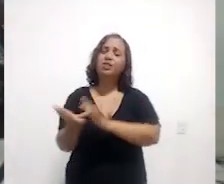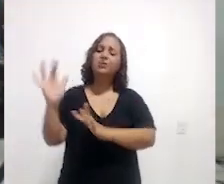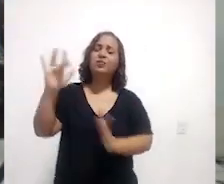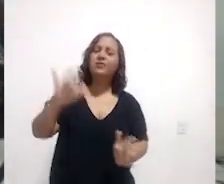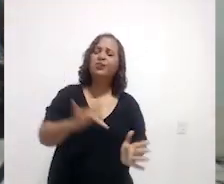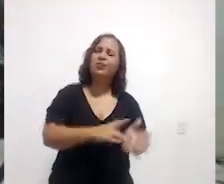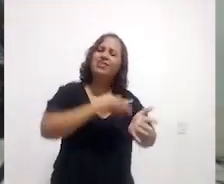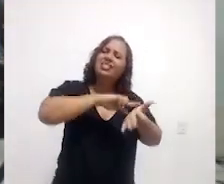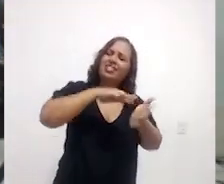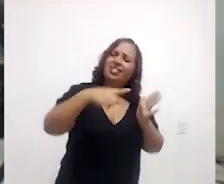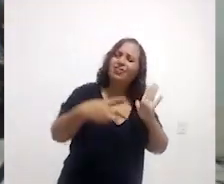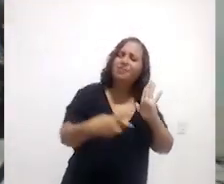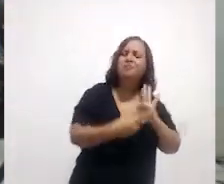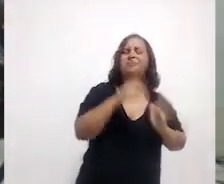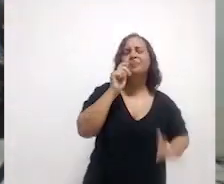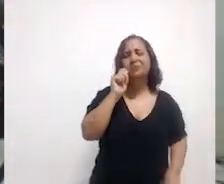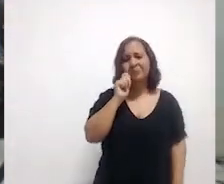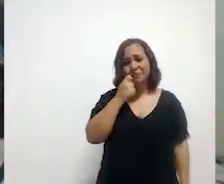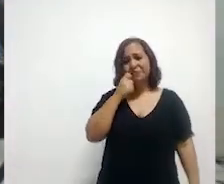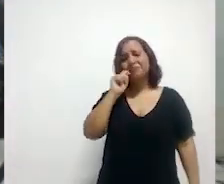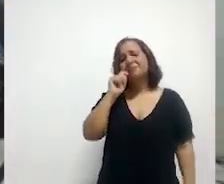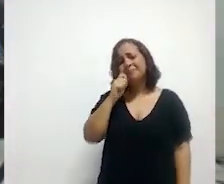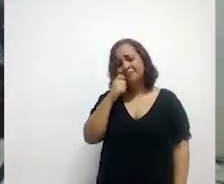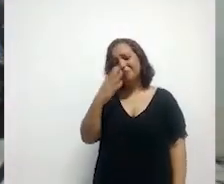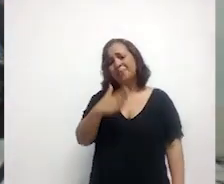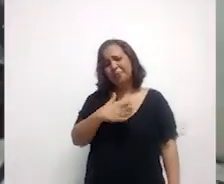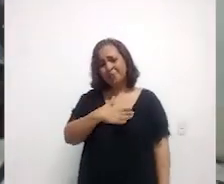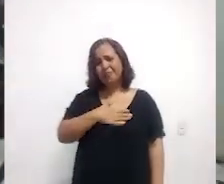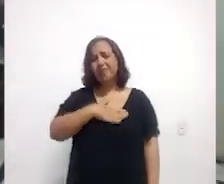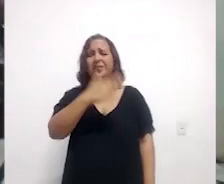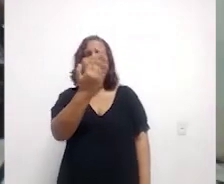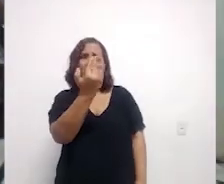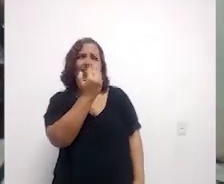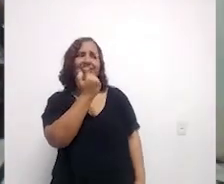E este é o meu pão,